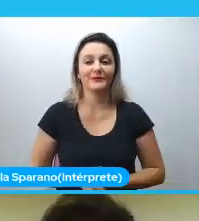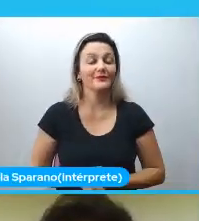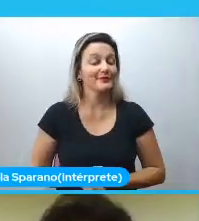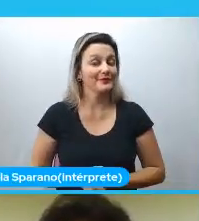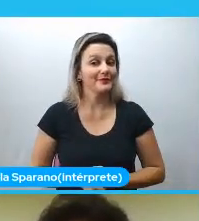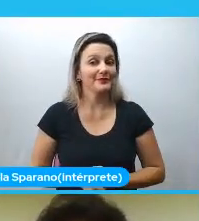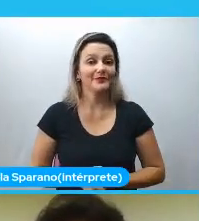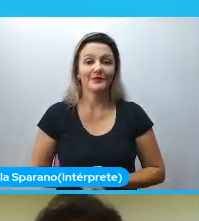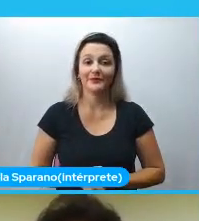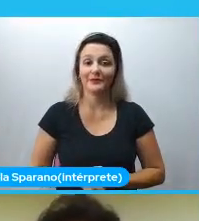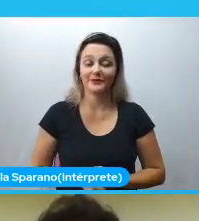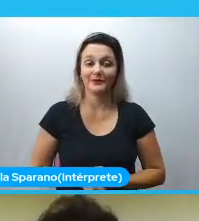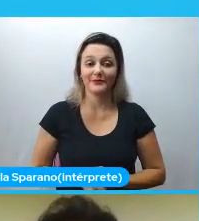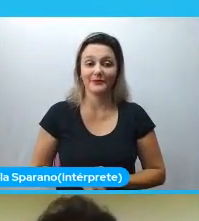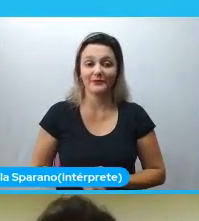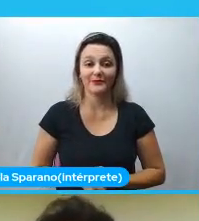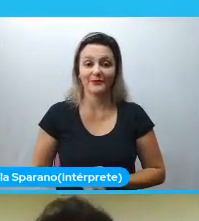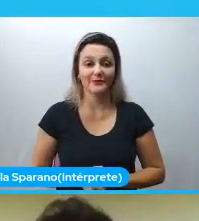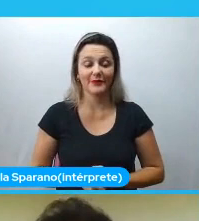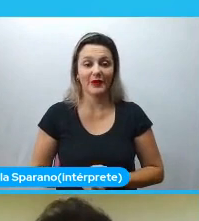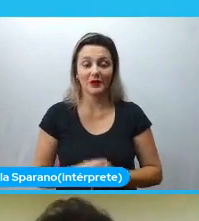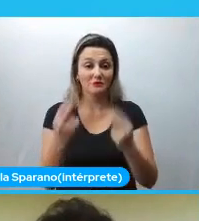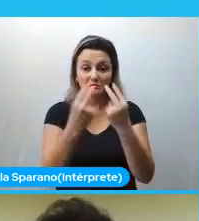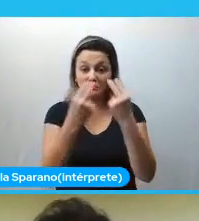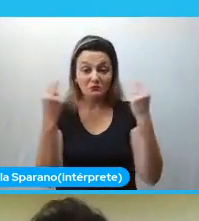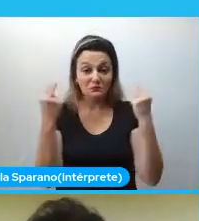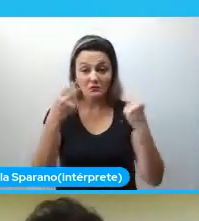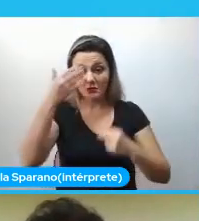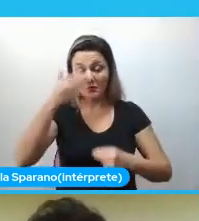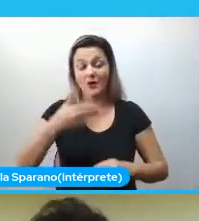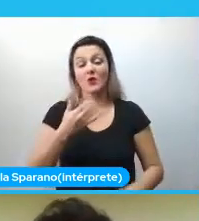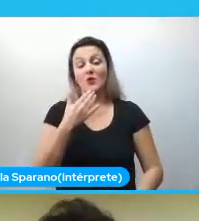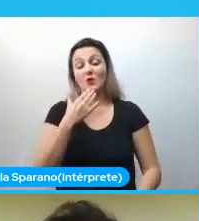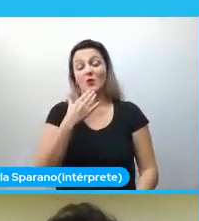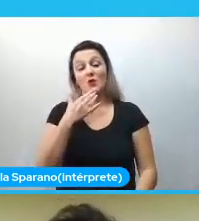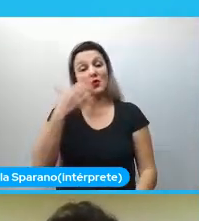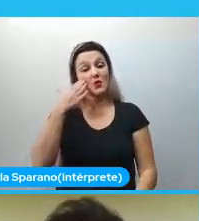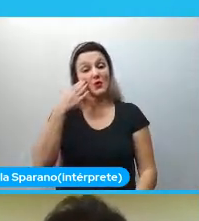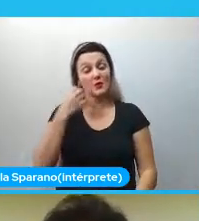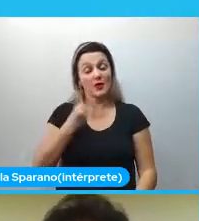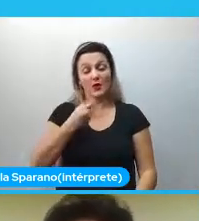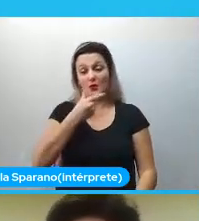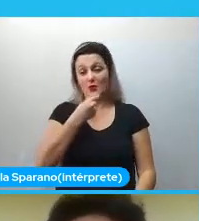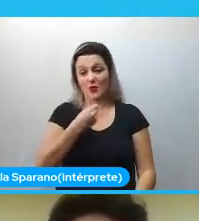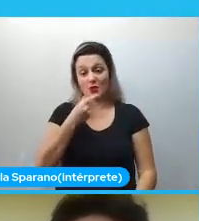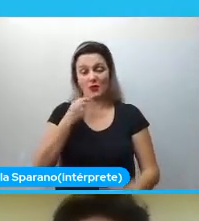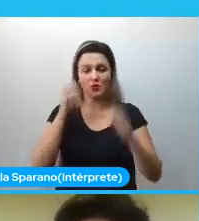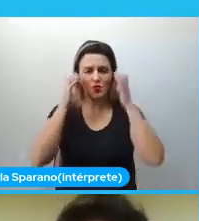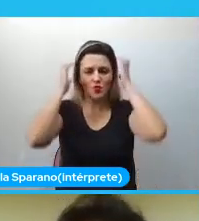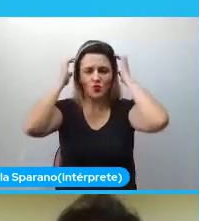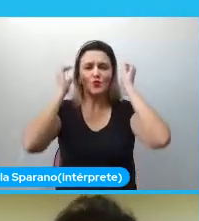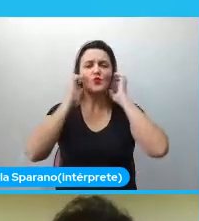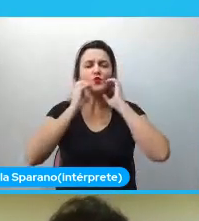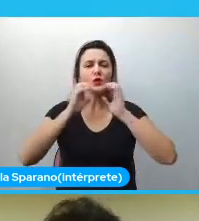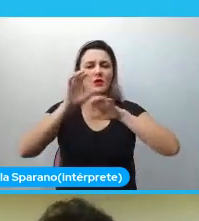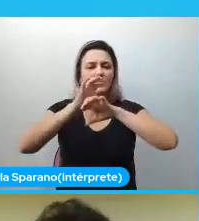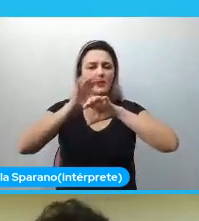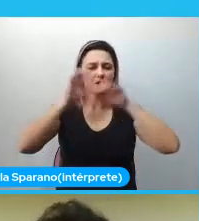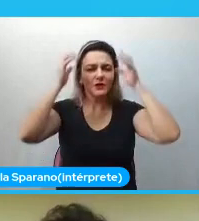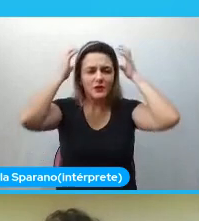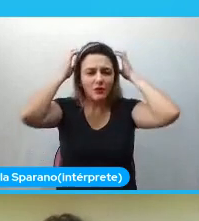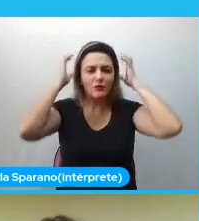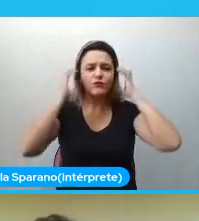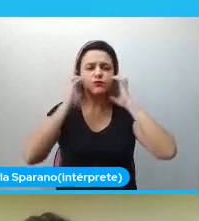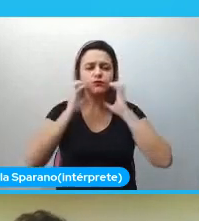enfim, para quem não está me vendo... Eu sou homem branco, tenho cabelo curto, grisalho, barba cheia, grisalha também,